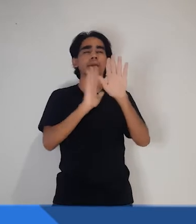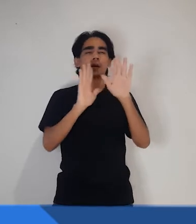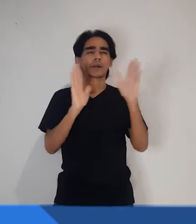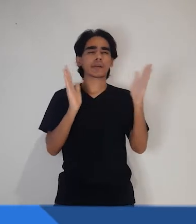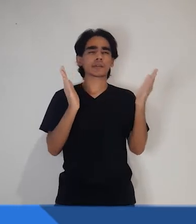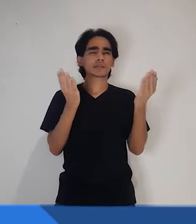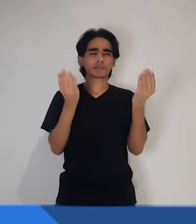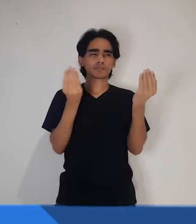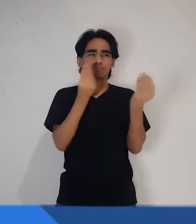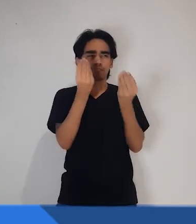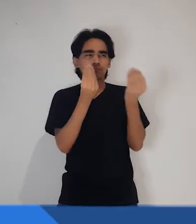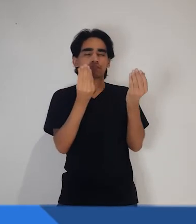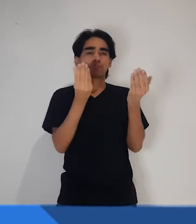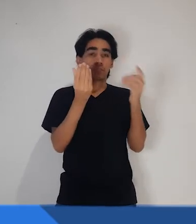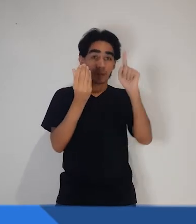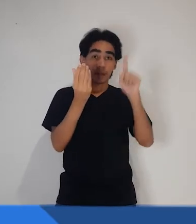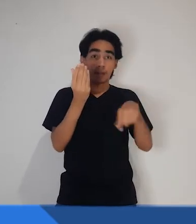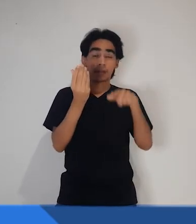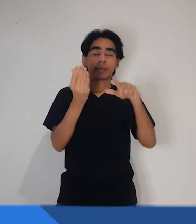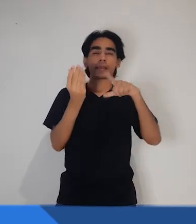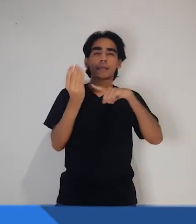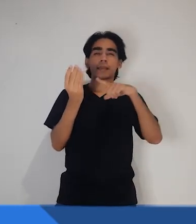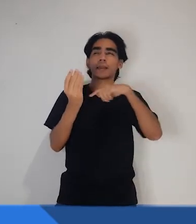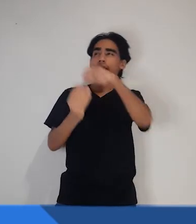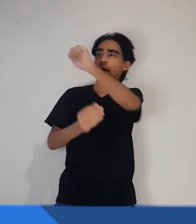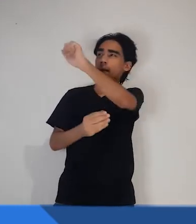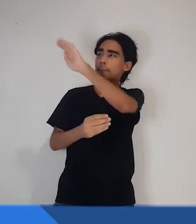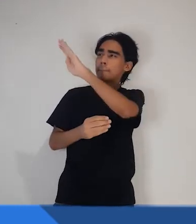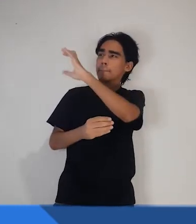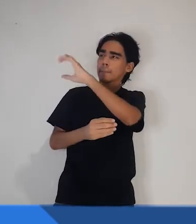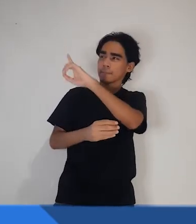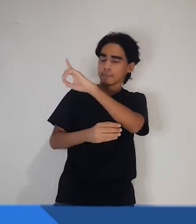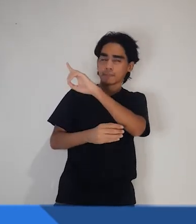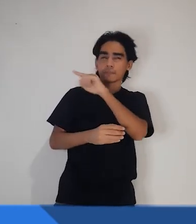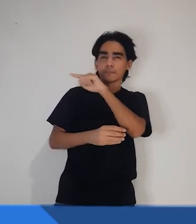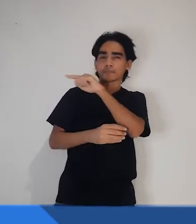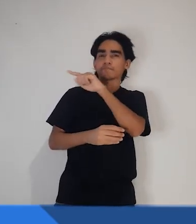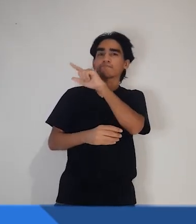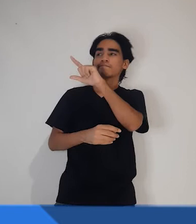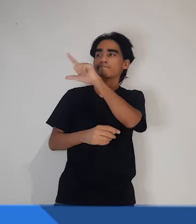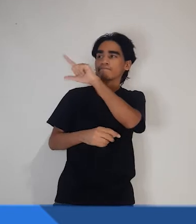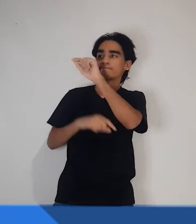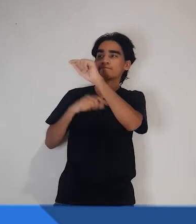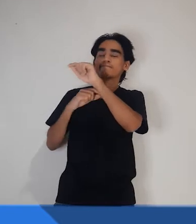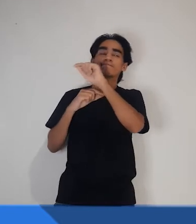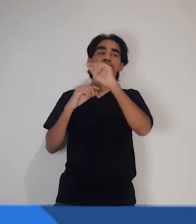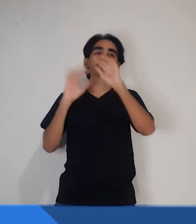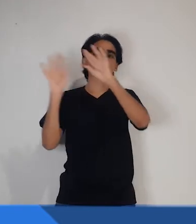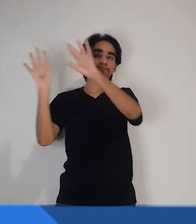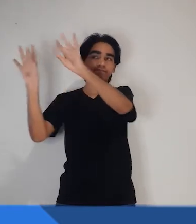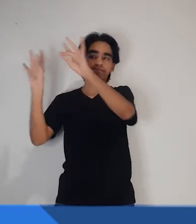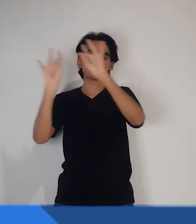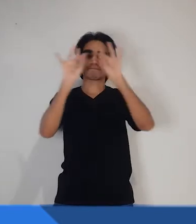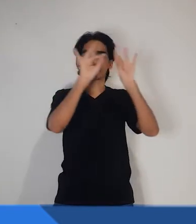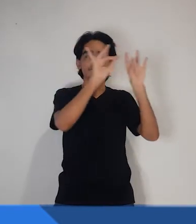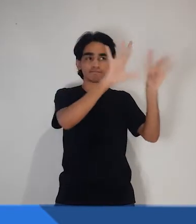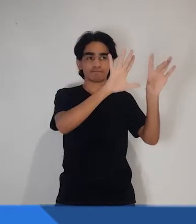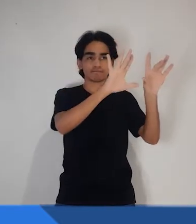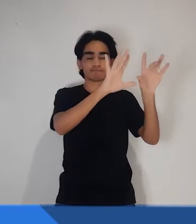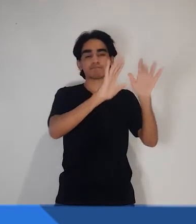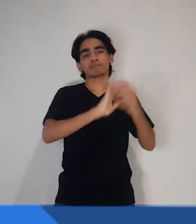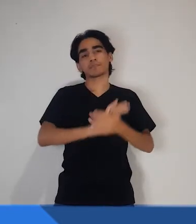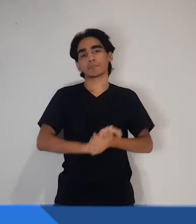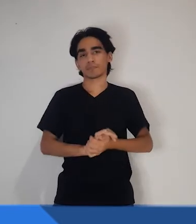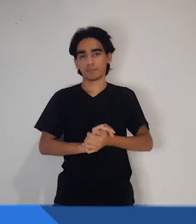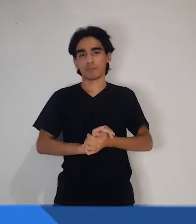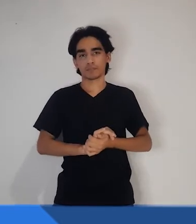eu vou adicionar as alternativas. Aqui é um ponto importante.